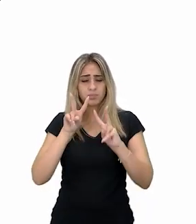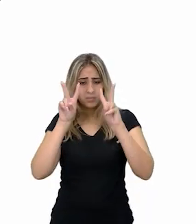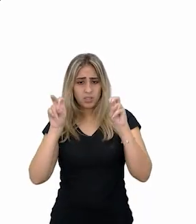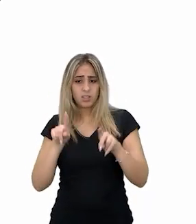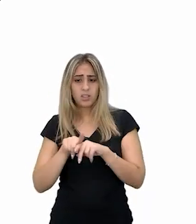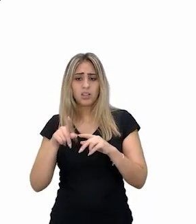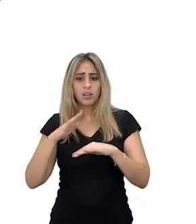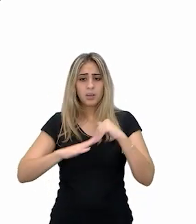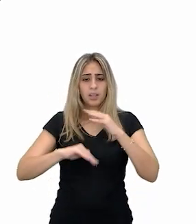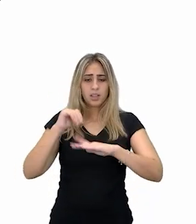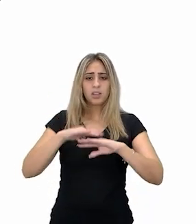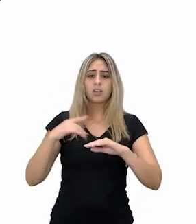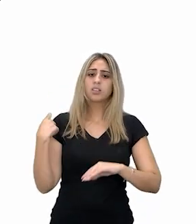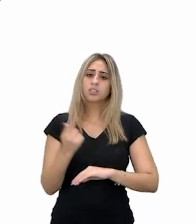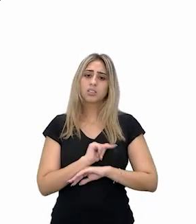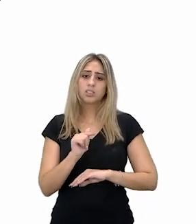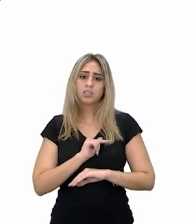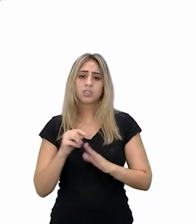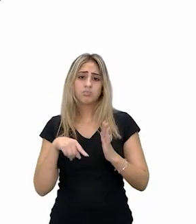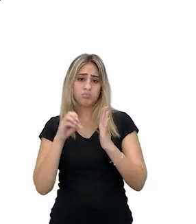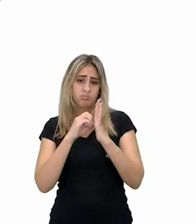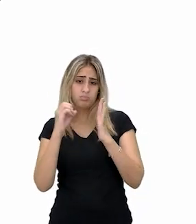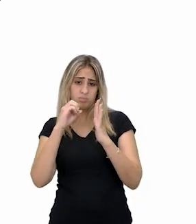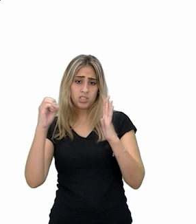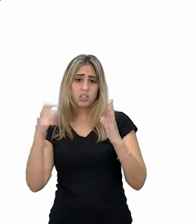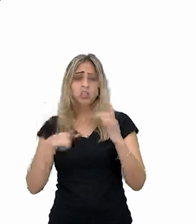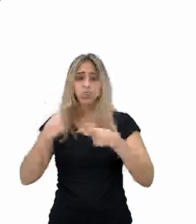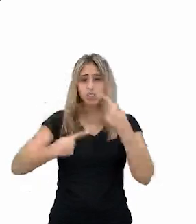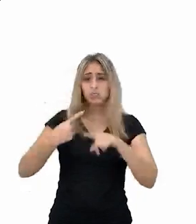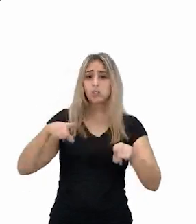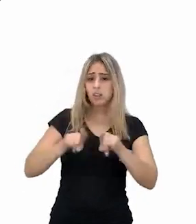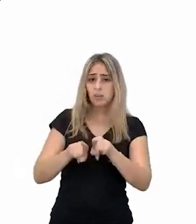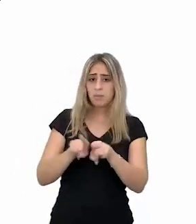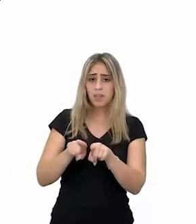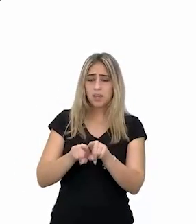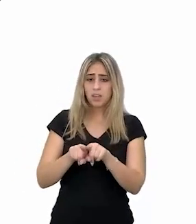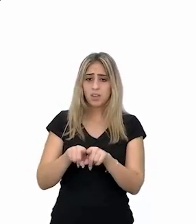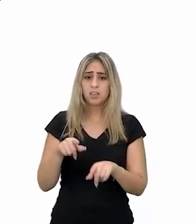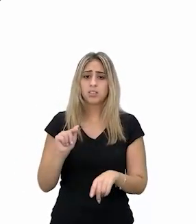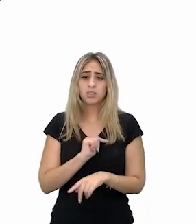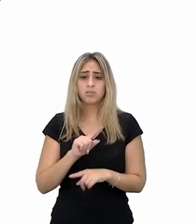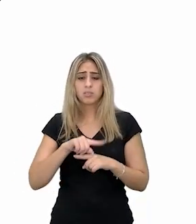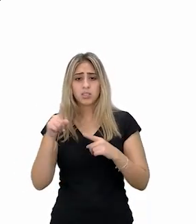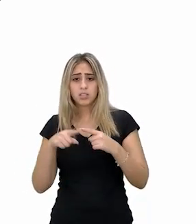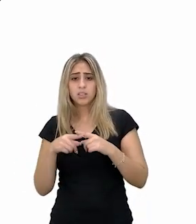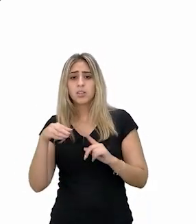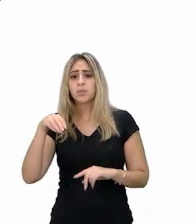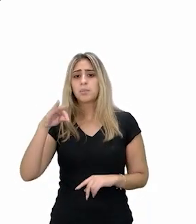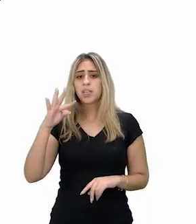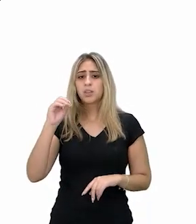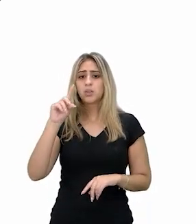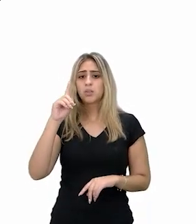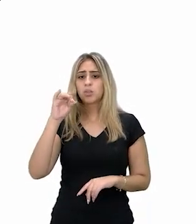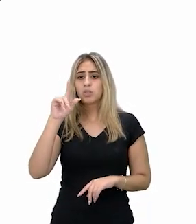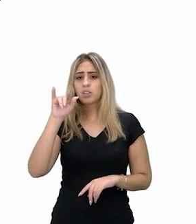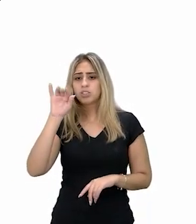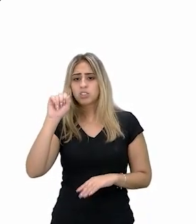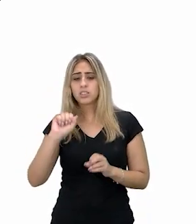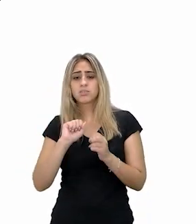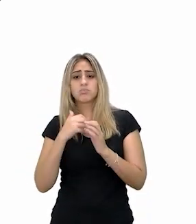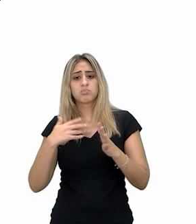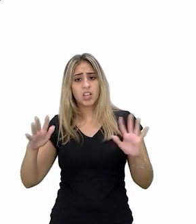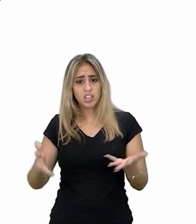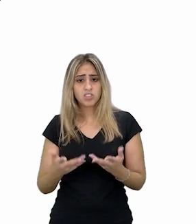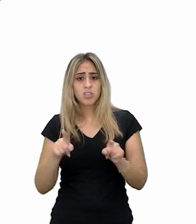essa habilidade, a gente tem aulas do Centro de Mídias, que vão discutir isso também. De novo, né, trazemos as possibilidades de metodologias ativas,